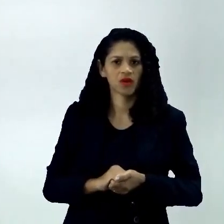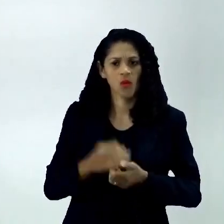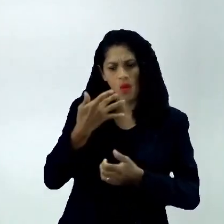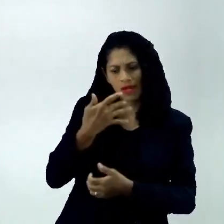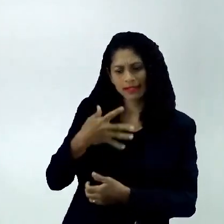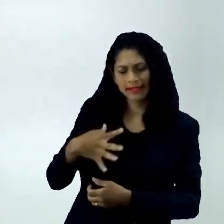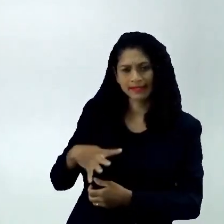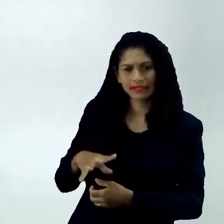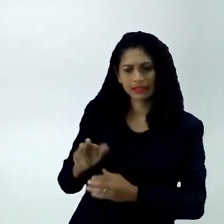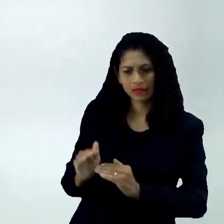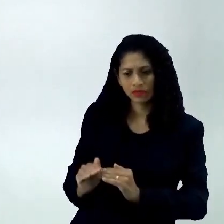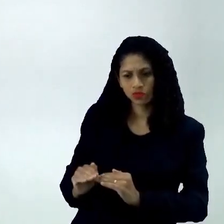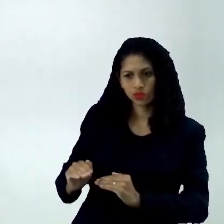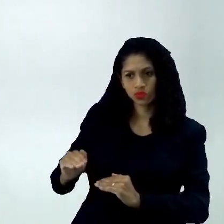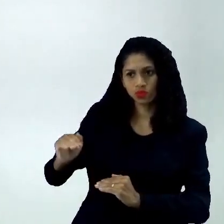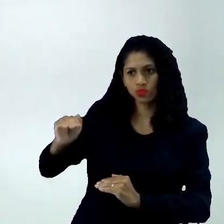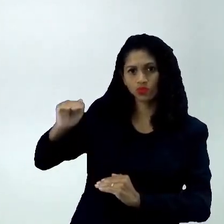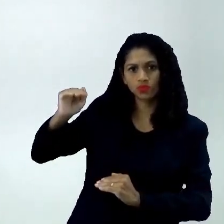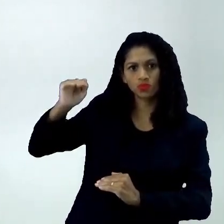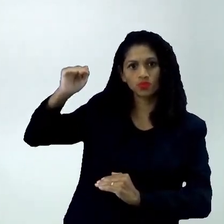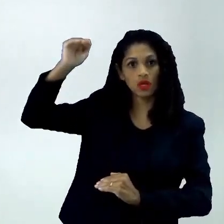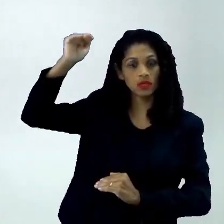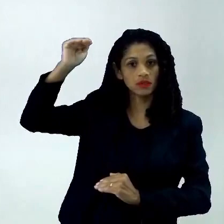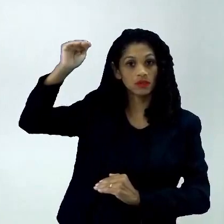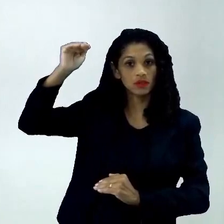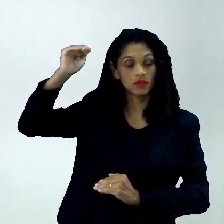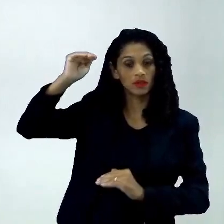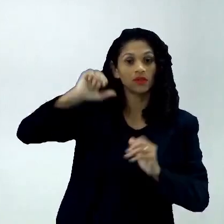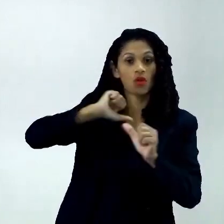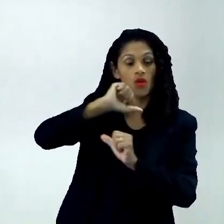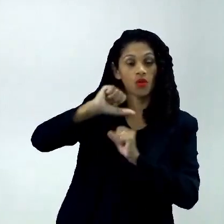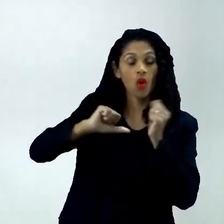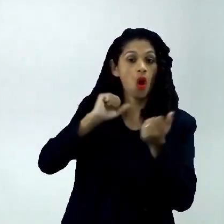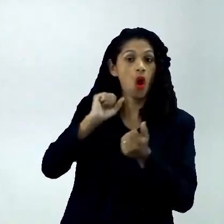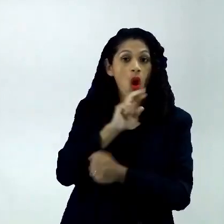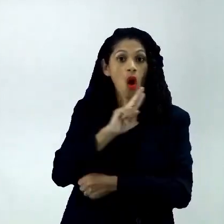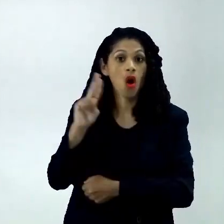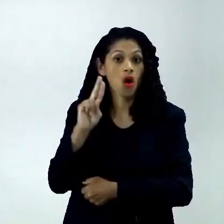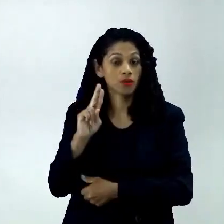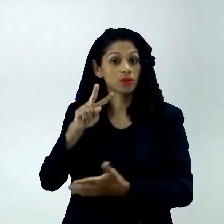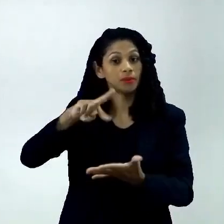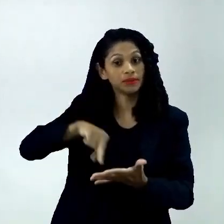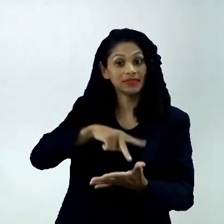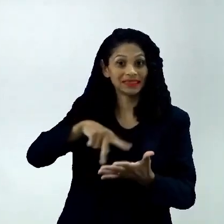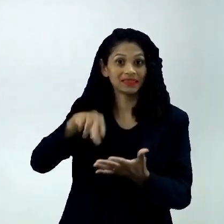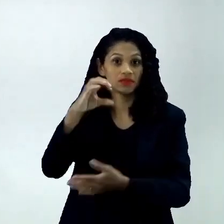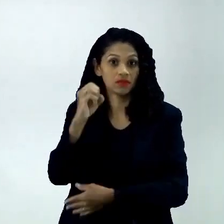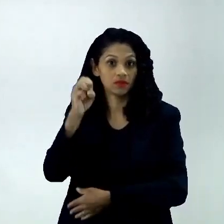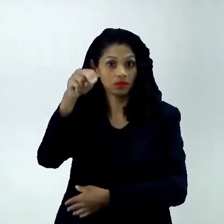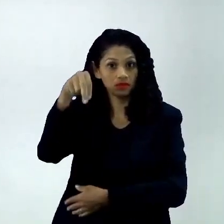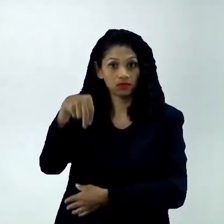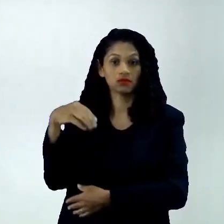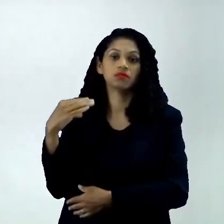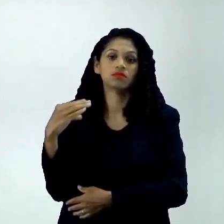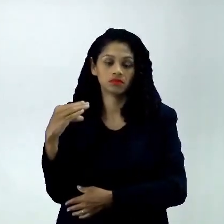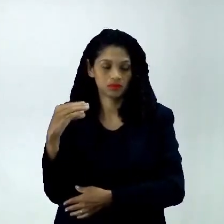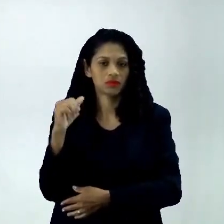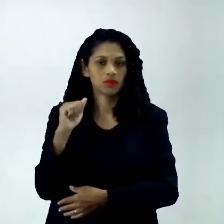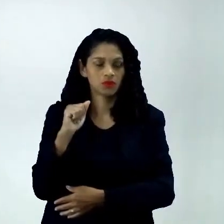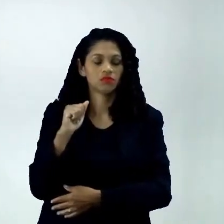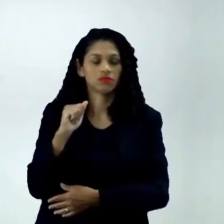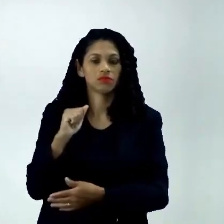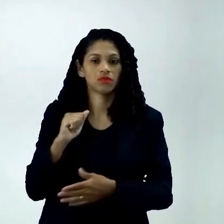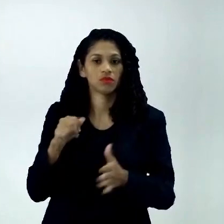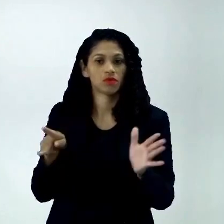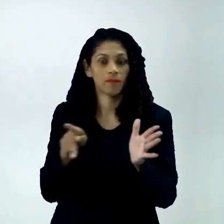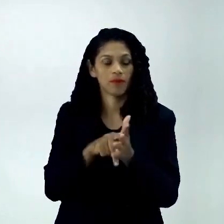adulta, esse caráter circular, a dança circular. Aqui também não tem essa separação de gênero, então homens e mulheres